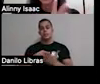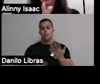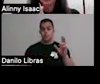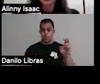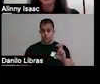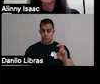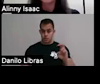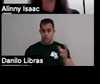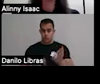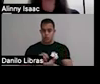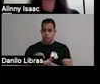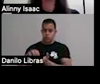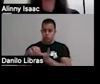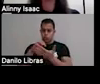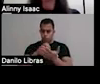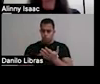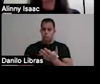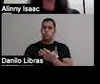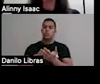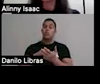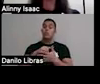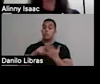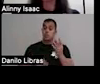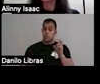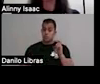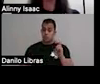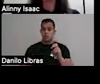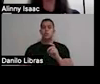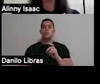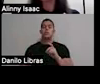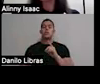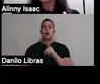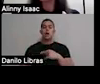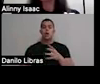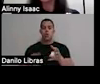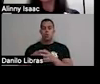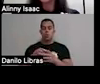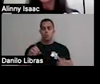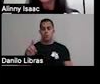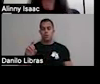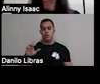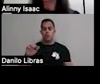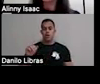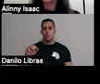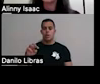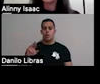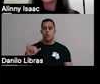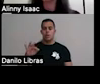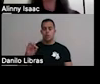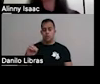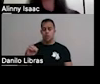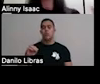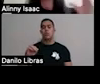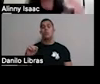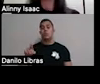desses, cada uma dessas 5 unidades, e esse complexo decamérico ele se associa com o F2, e uma vez que ele se associa